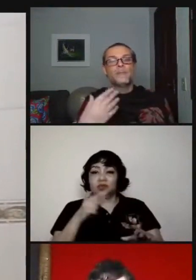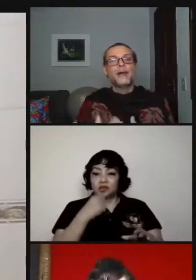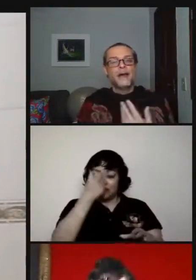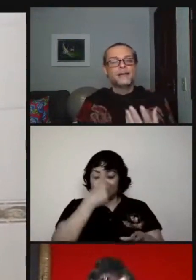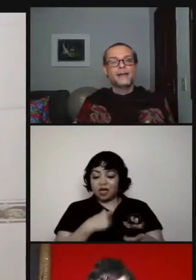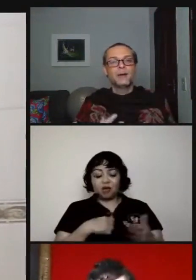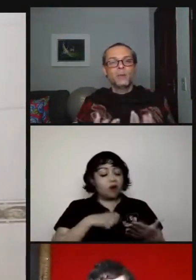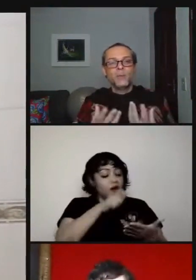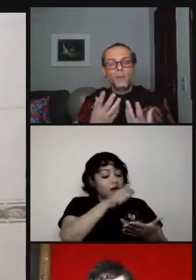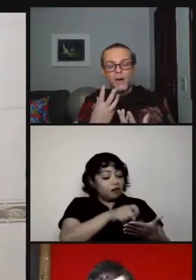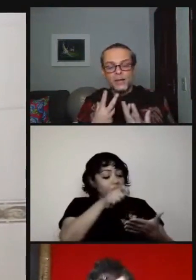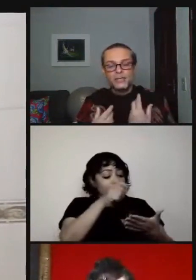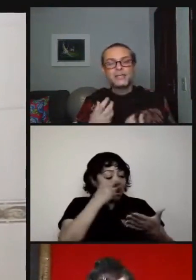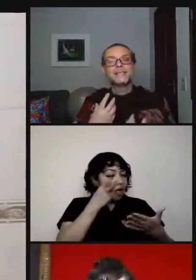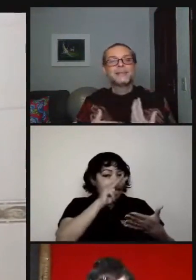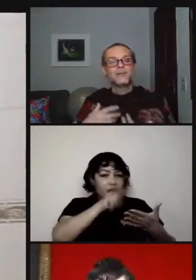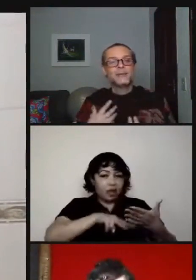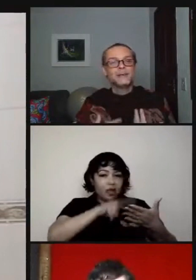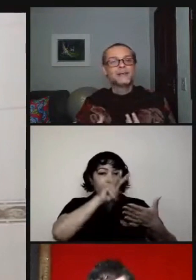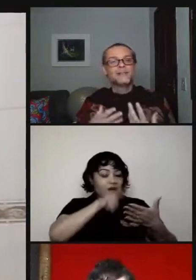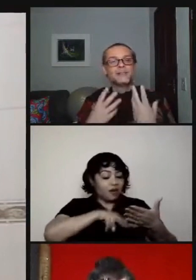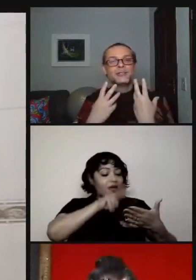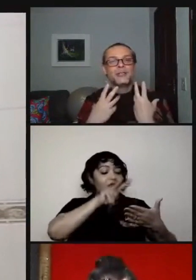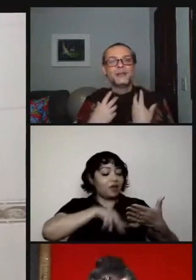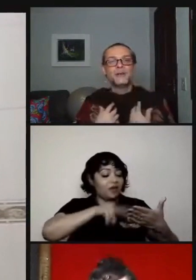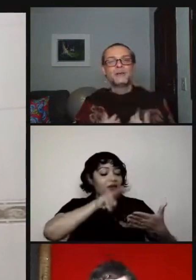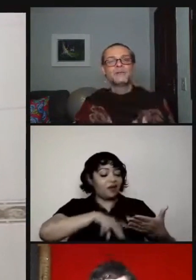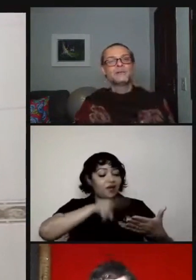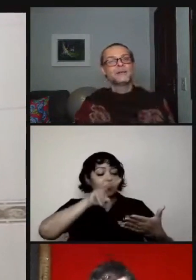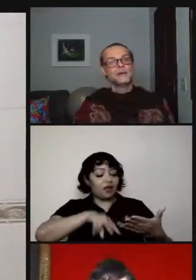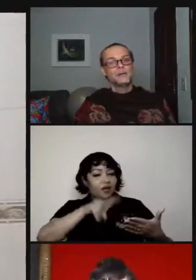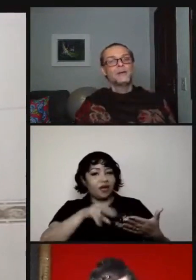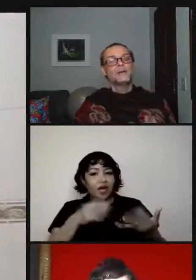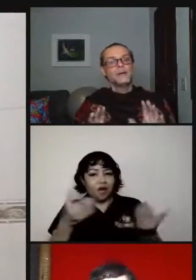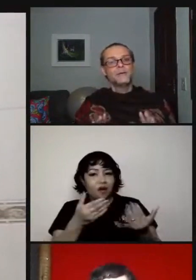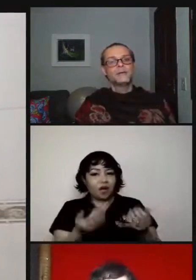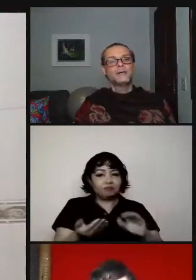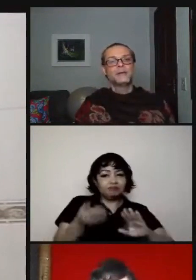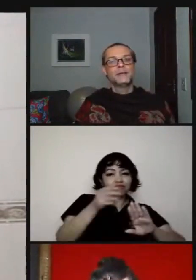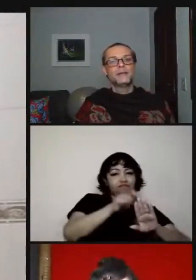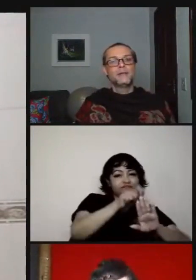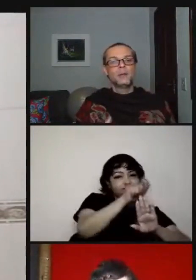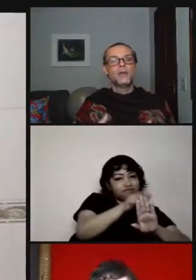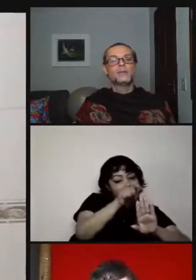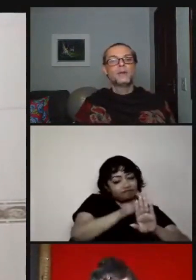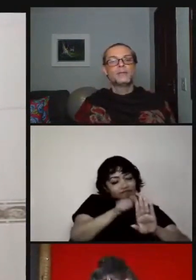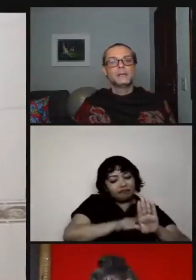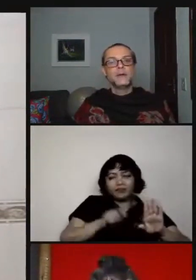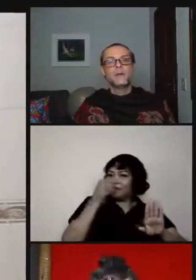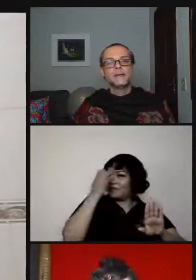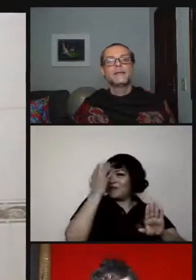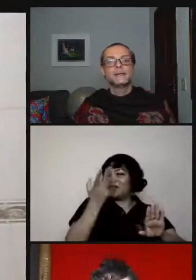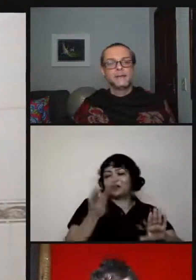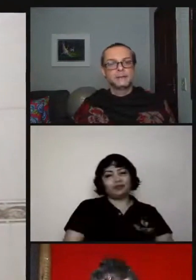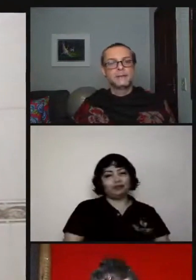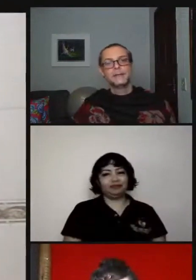um caminhar, né, como uma digestão, né? Você digeriu aquilo que você leu e você tem como resposta